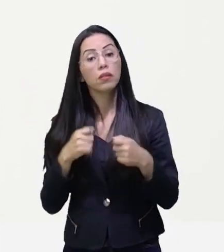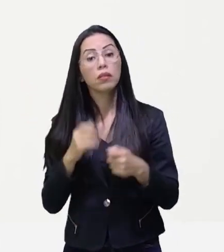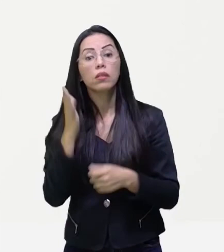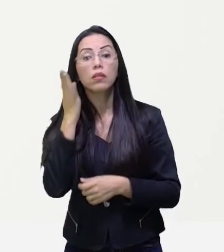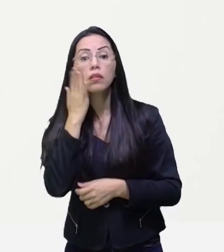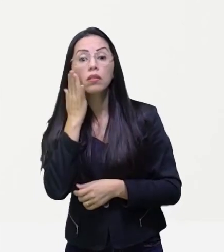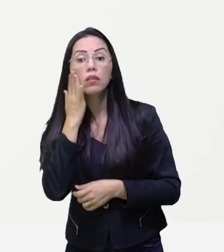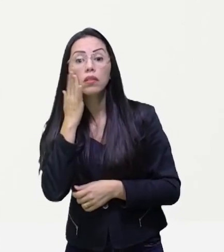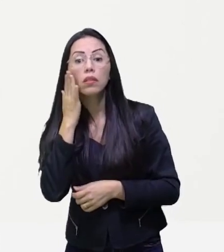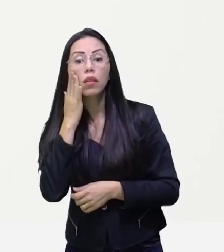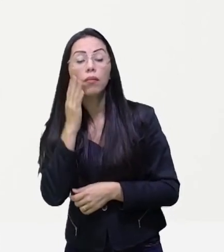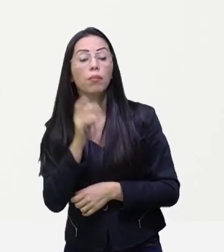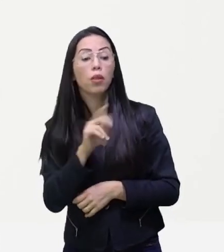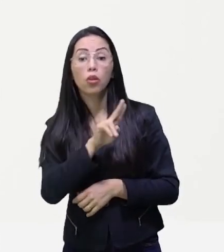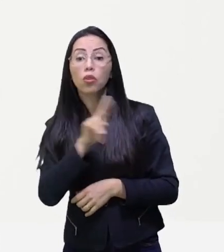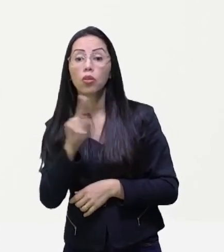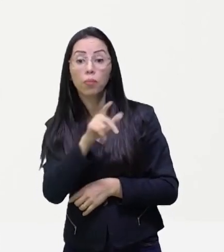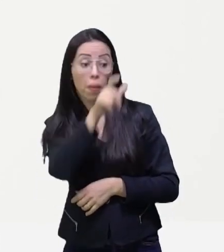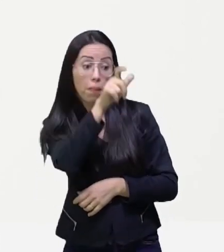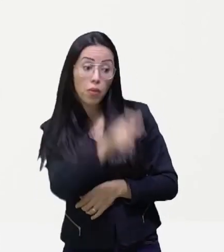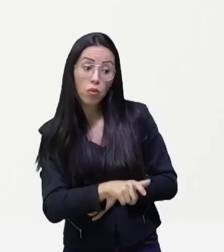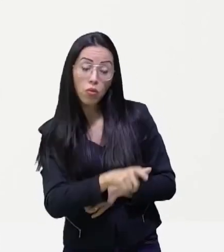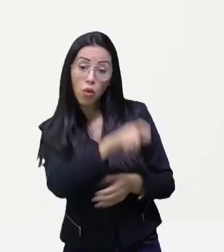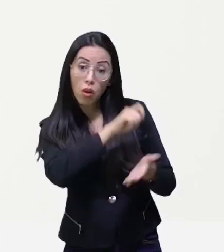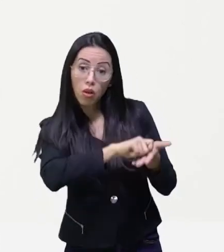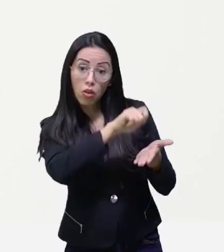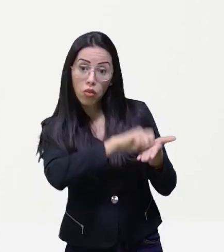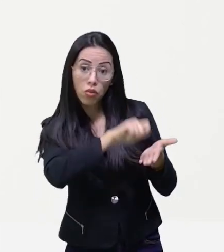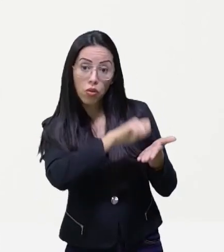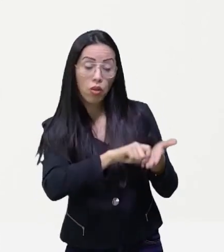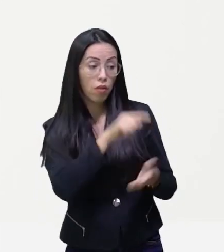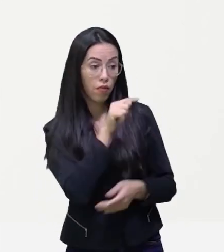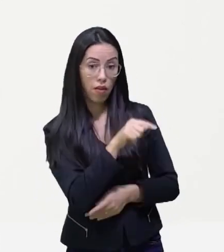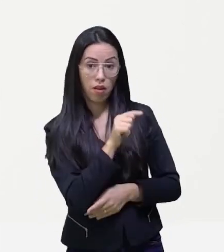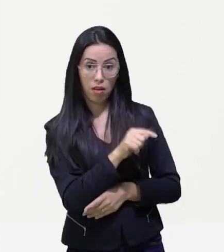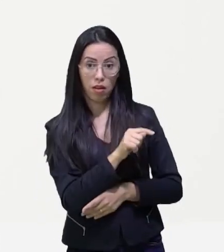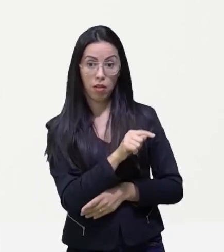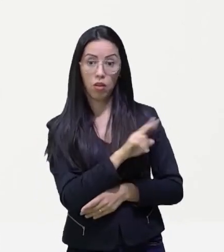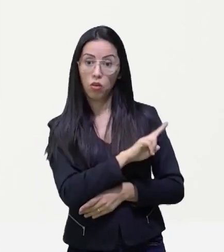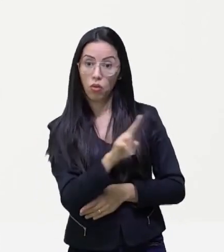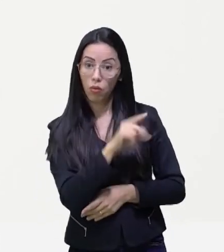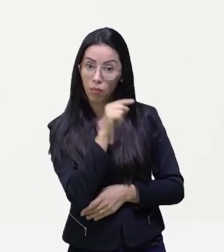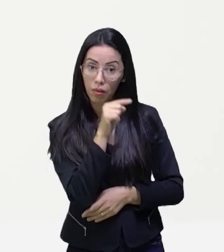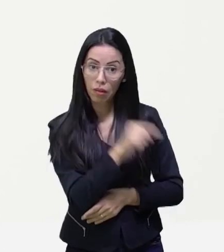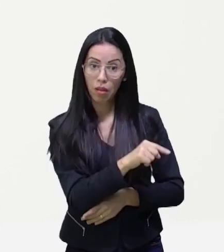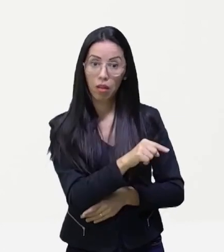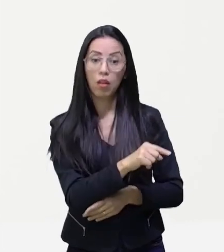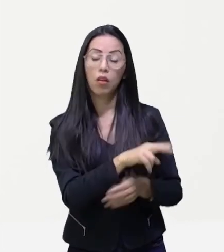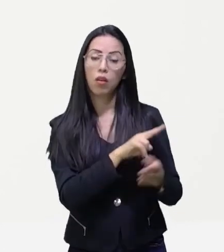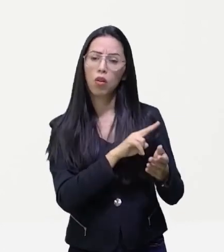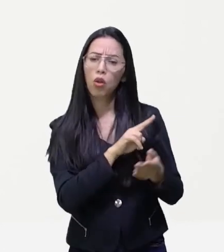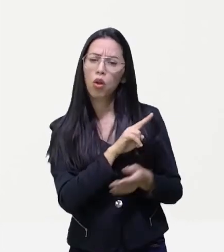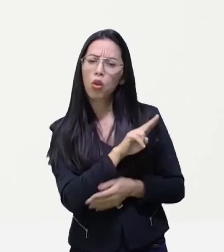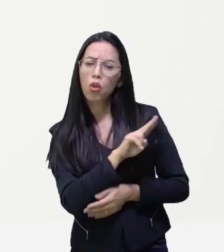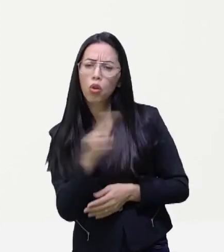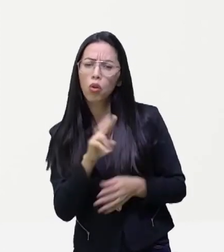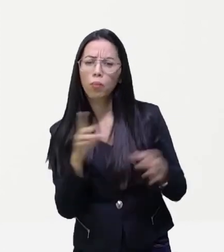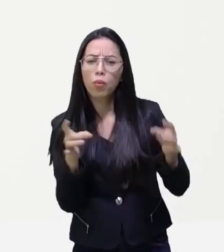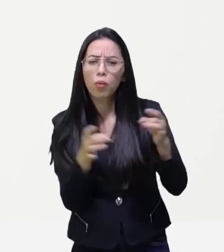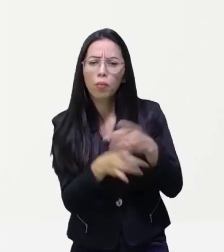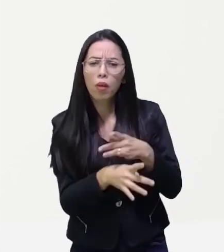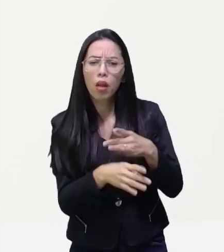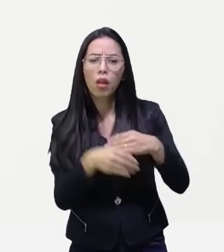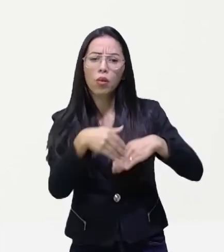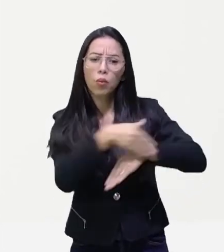enviando: o nome completo da pessoa, a rua, o número, o bairro,